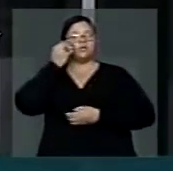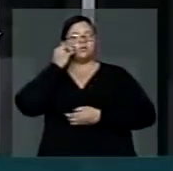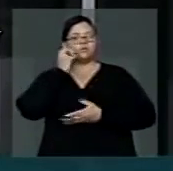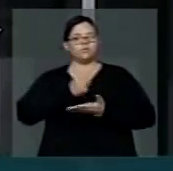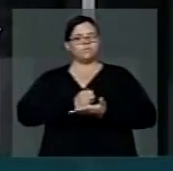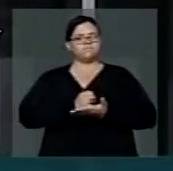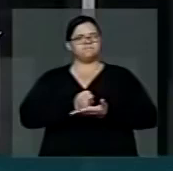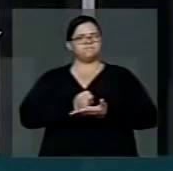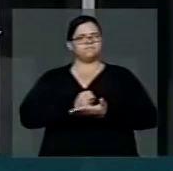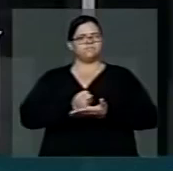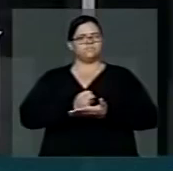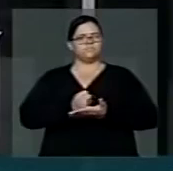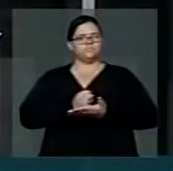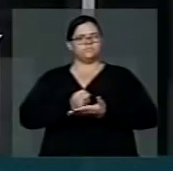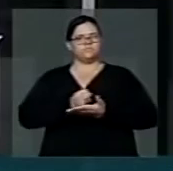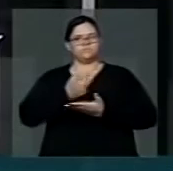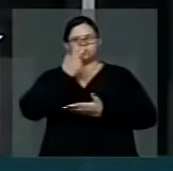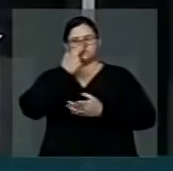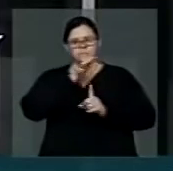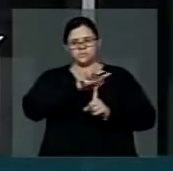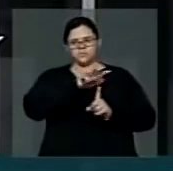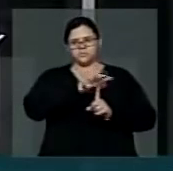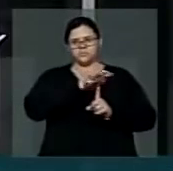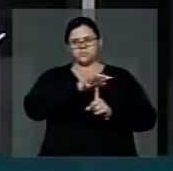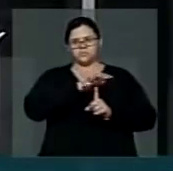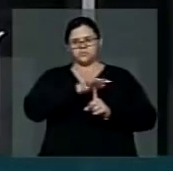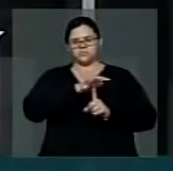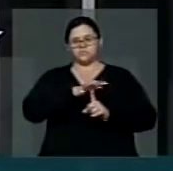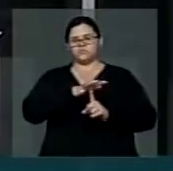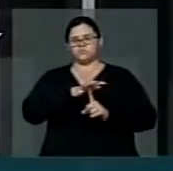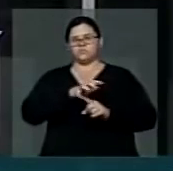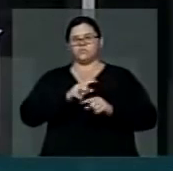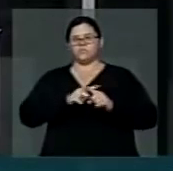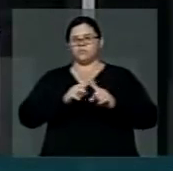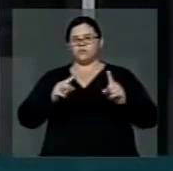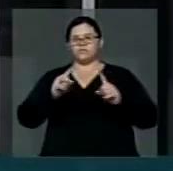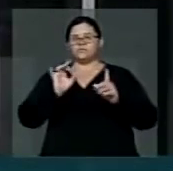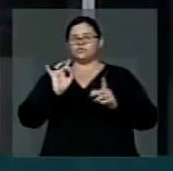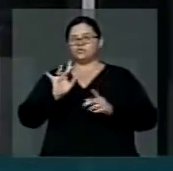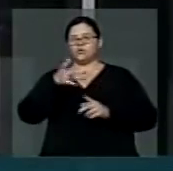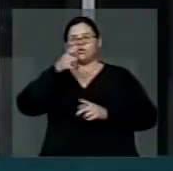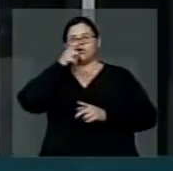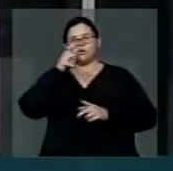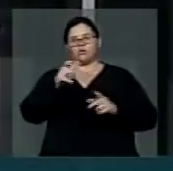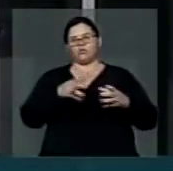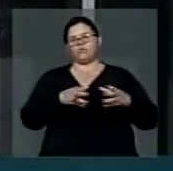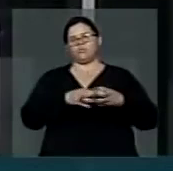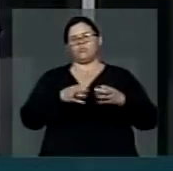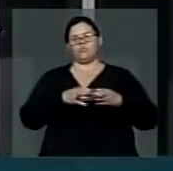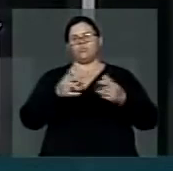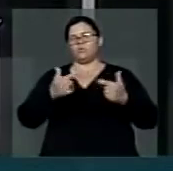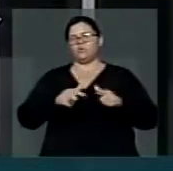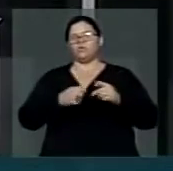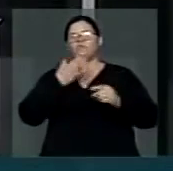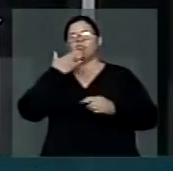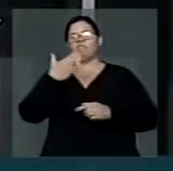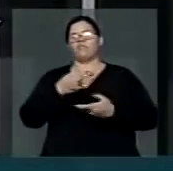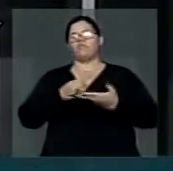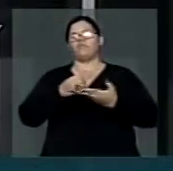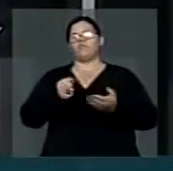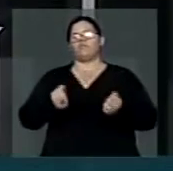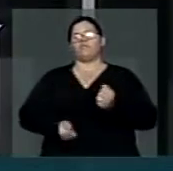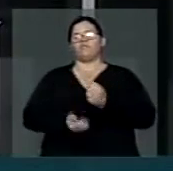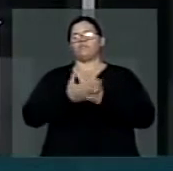manipular como plataformas sociais o que não passa de interesses de grupos, privilégios